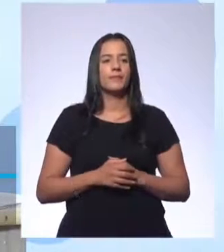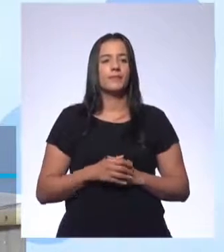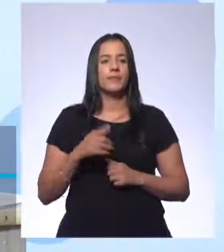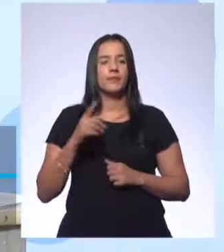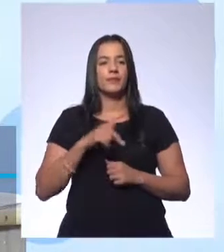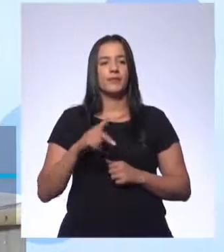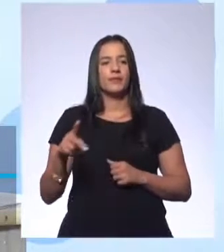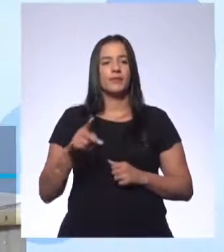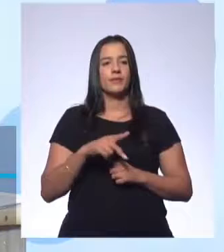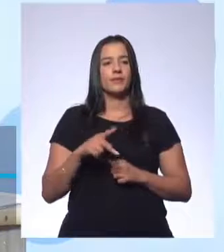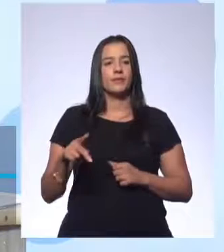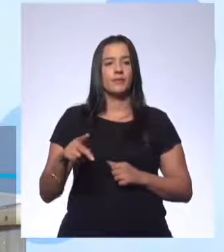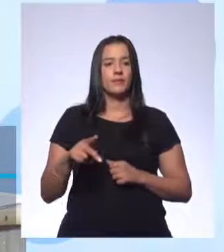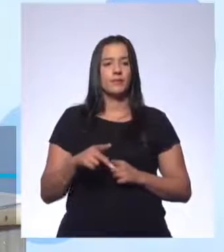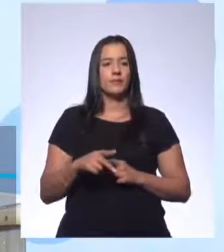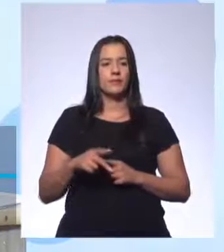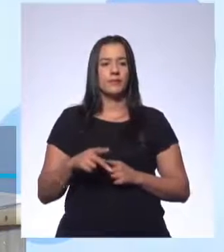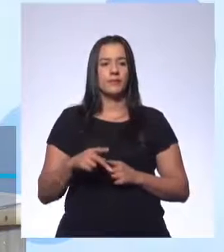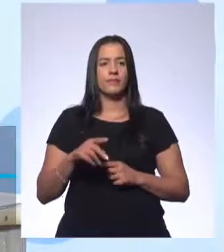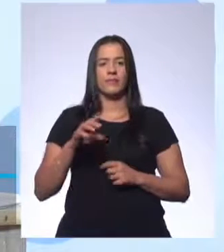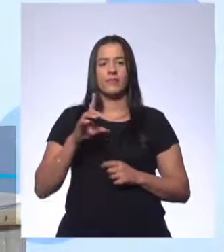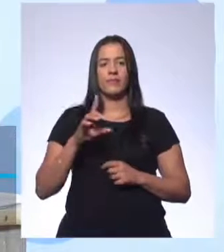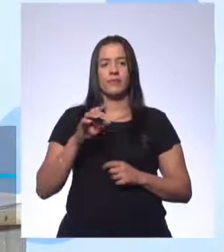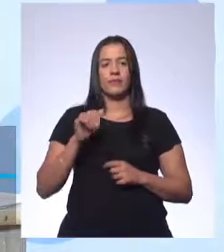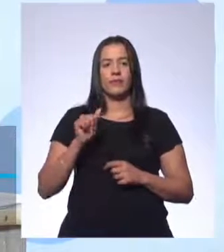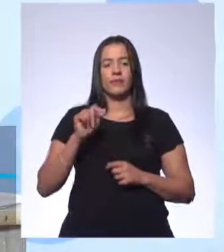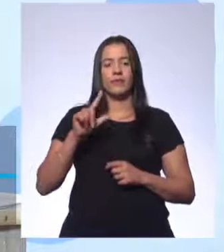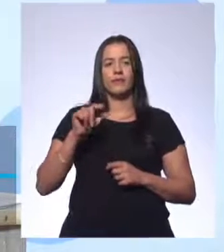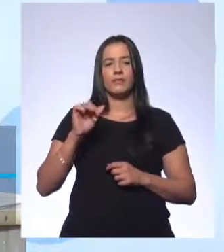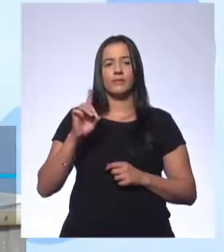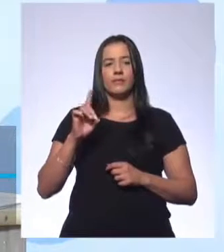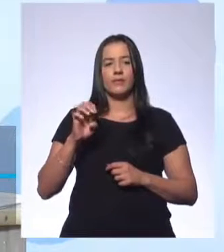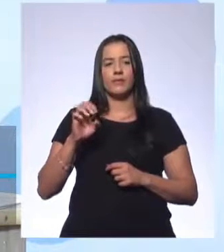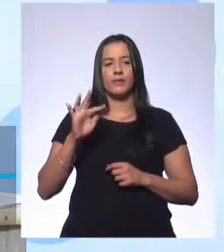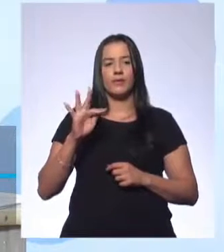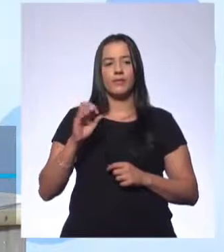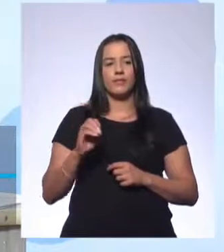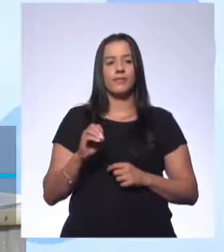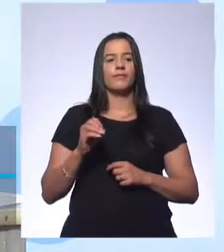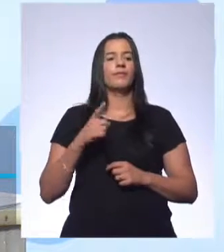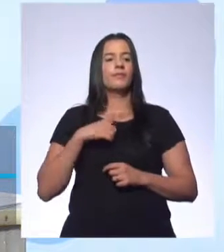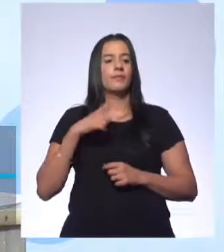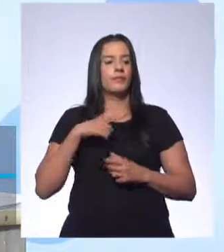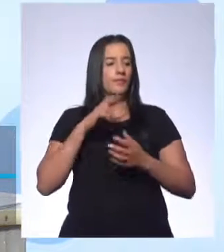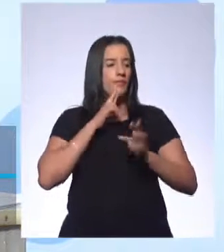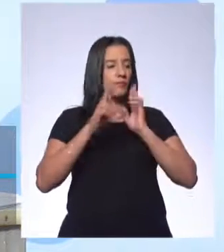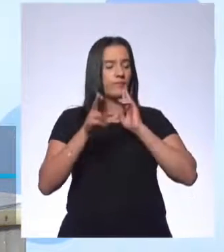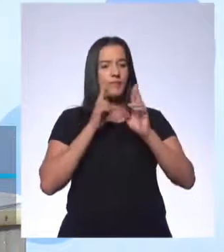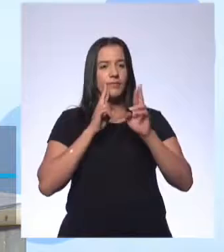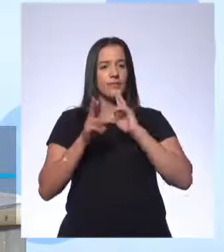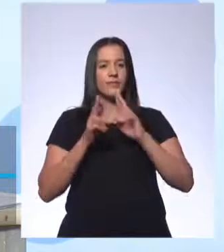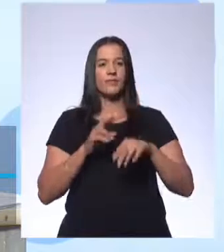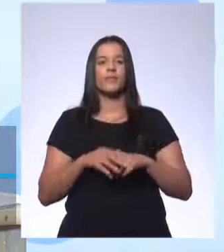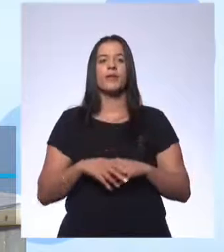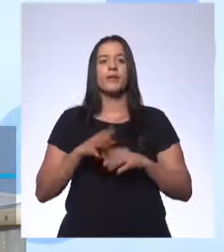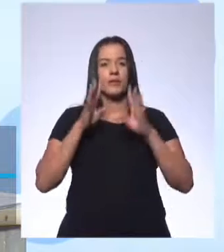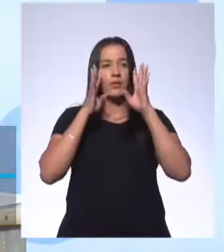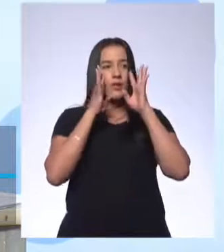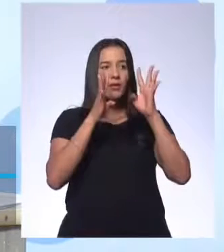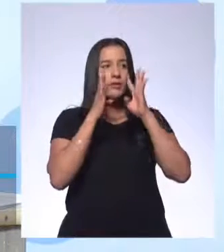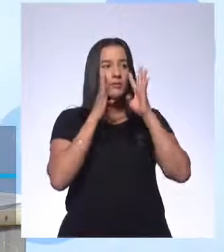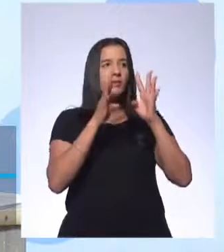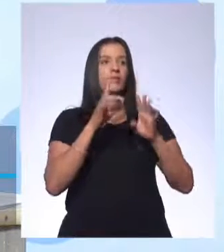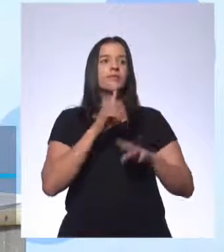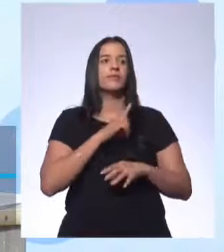a professora, professora Adelfo, perdão, colocou aqui reação em cadeia, né? Então o pessoal está prestando atenção